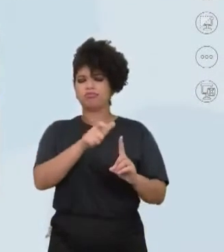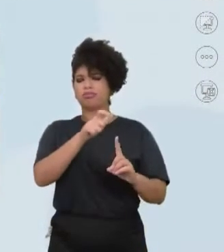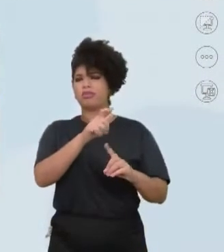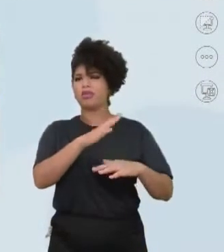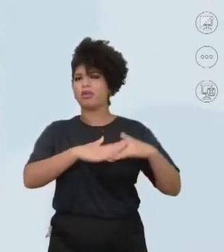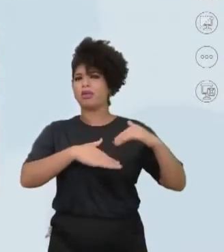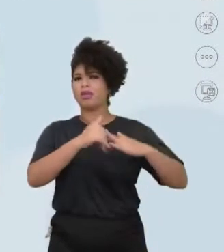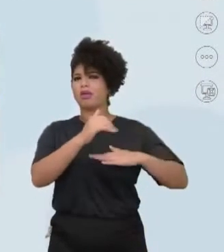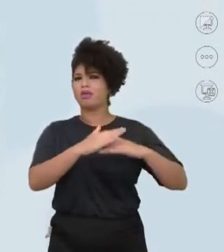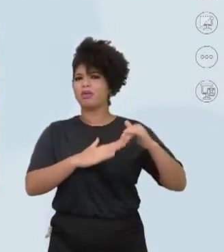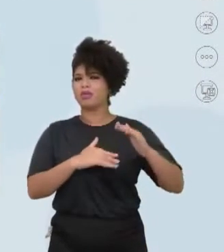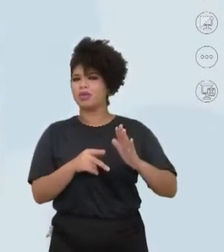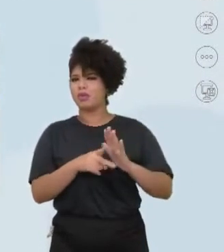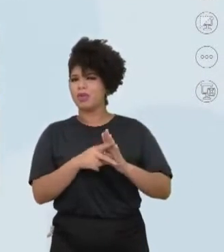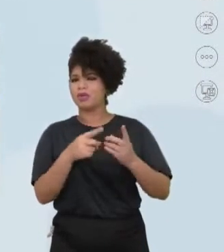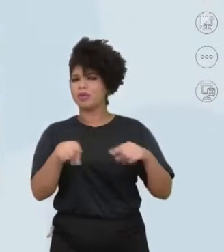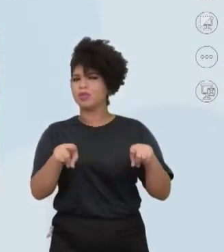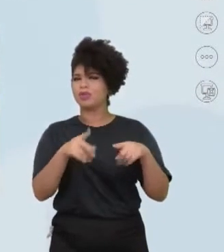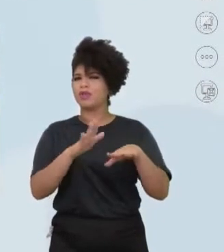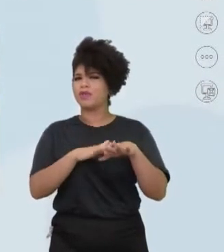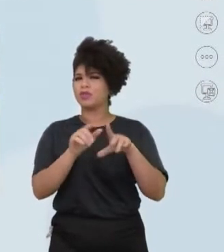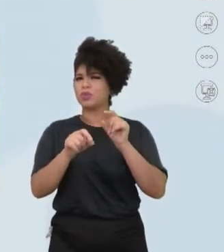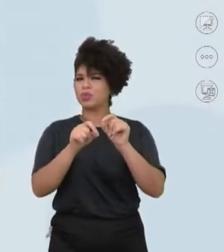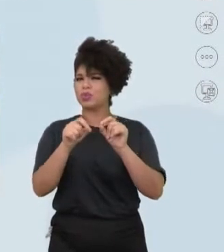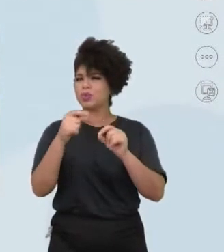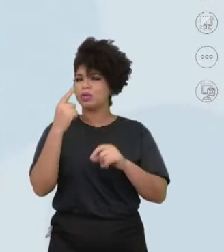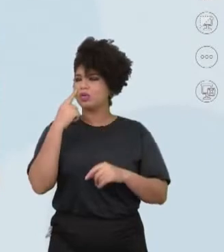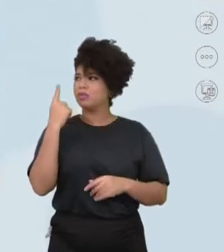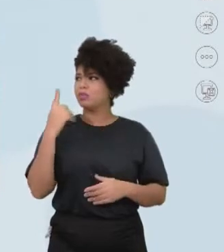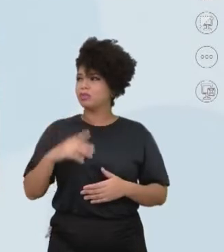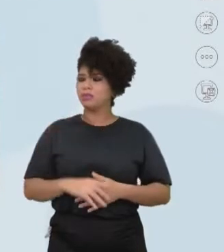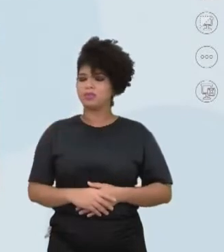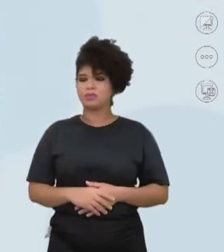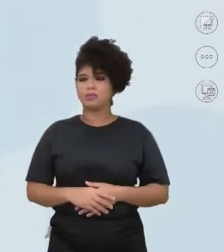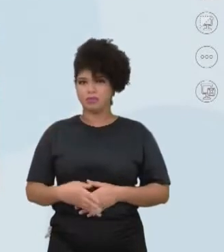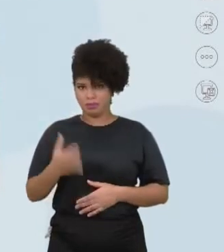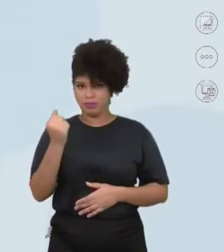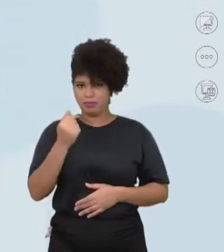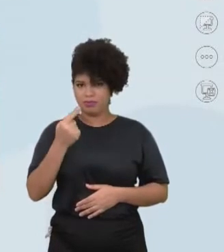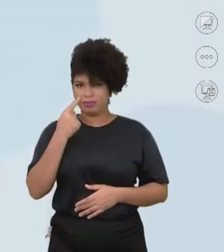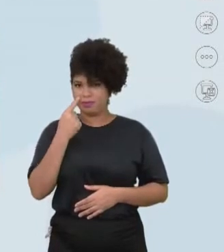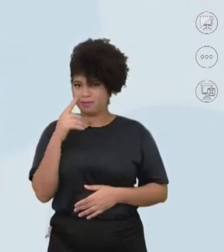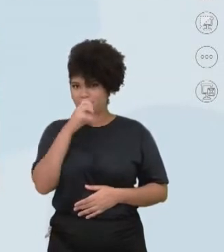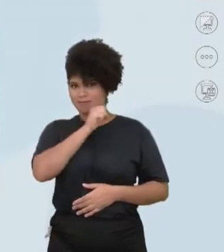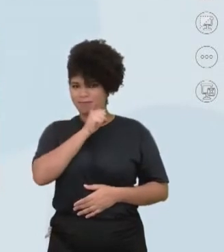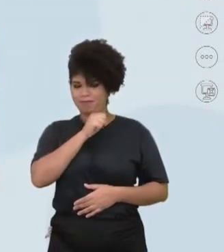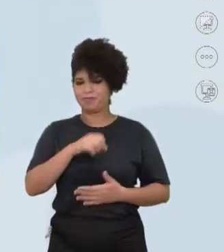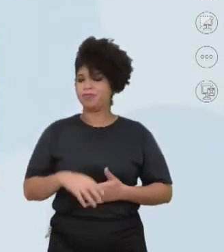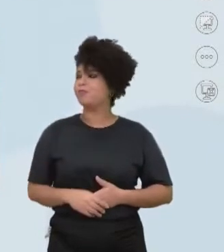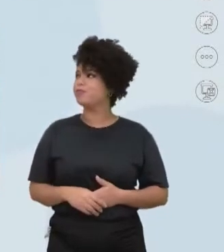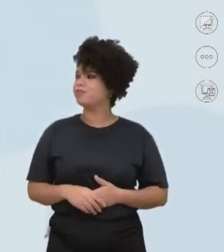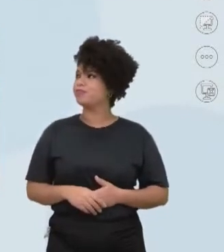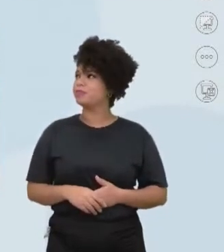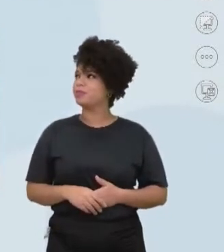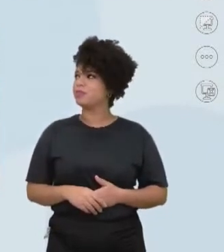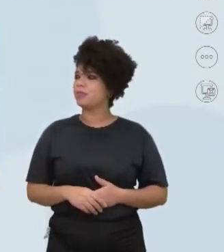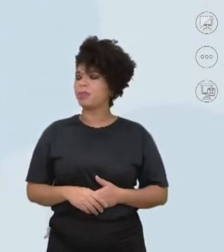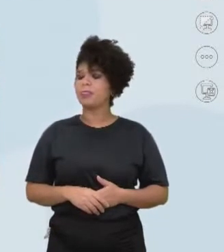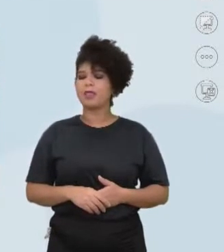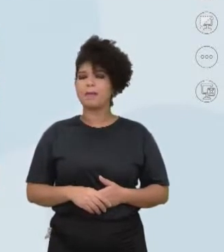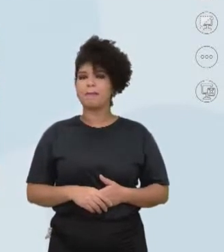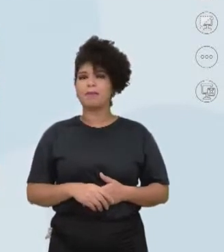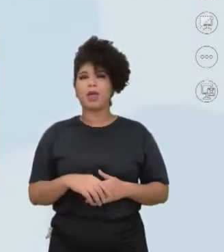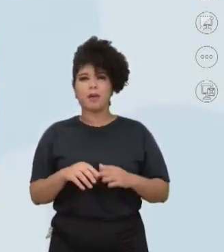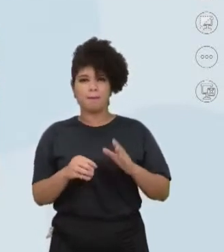faz, né? Vamos dar uma analisada aqui, assim, né, rapidamente, tá? Então, gente, dentro desses processos de criação musical que a